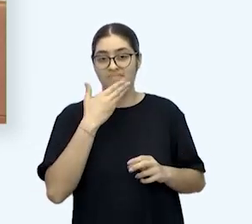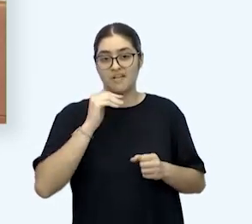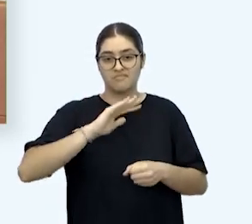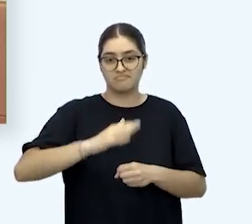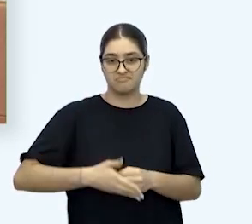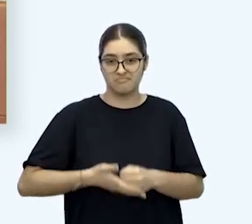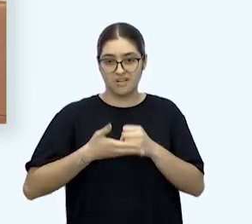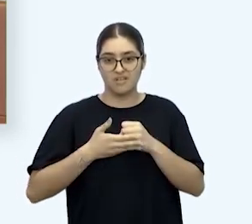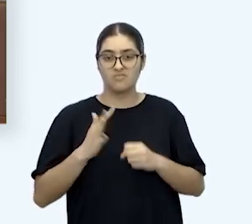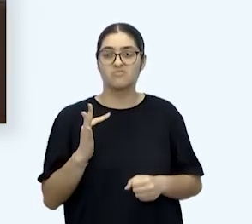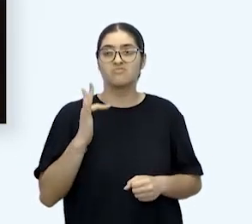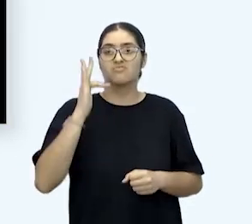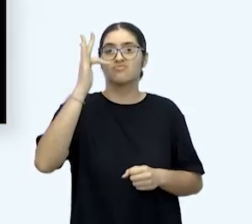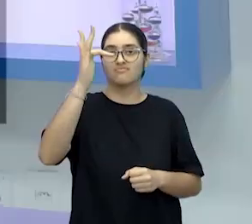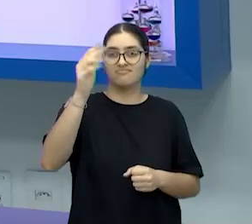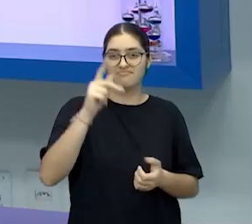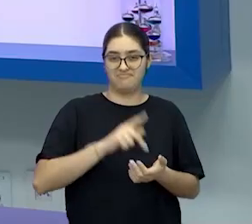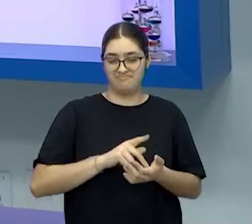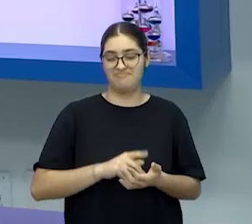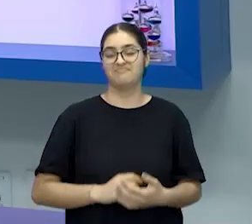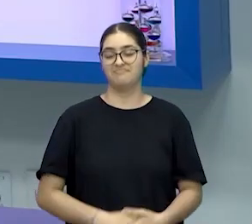tornando o nosso futuro de verdade.